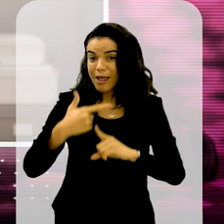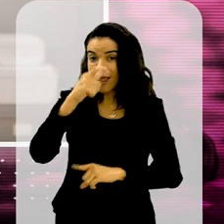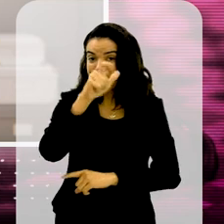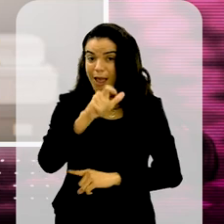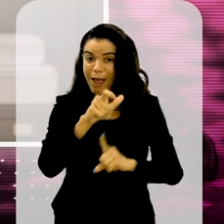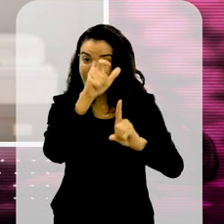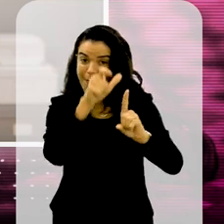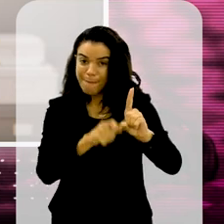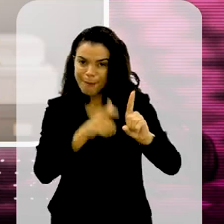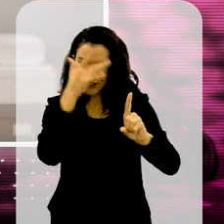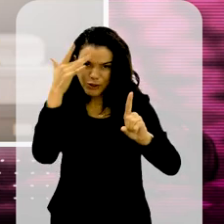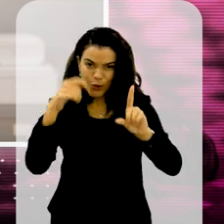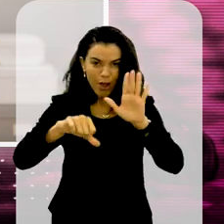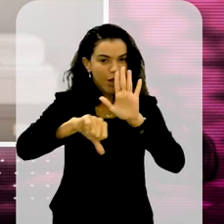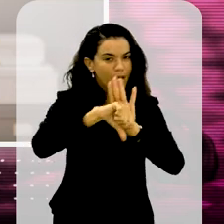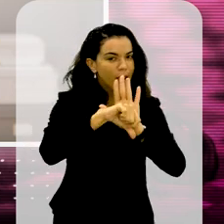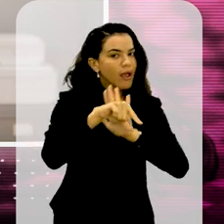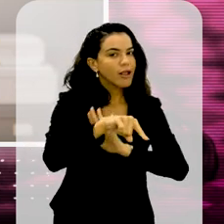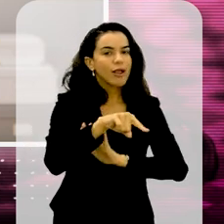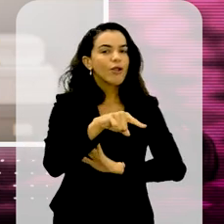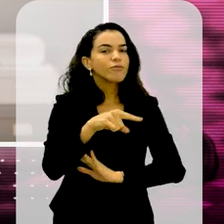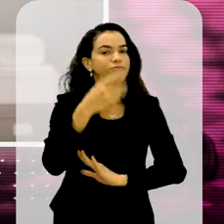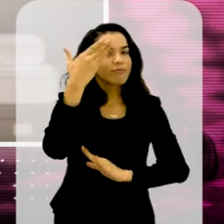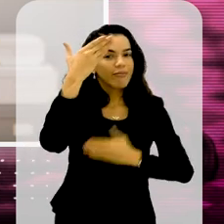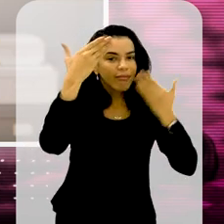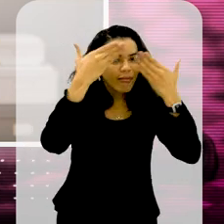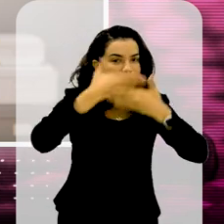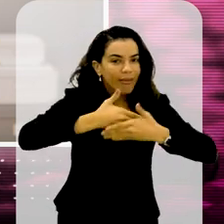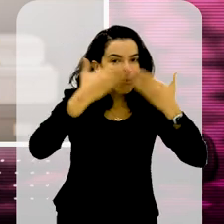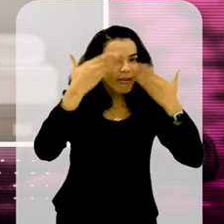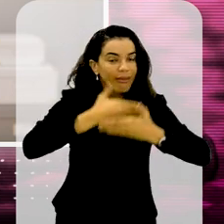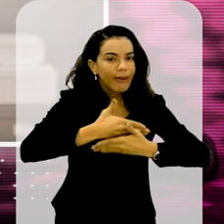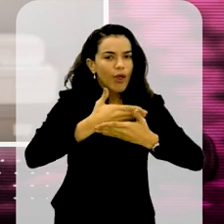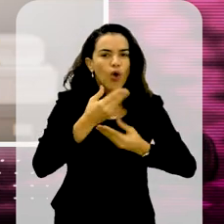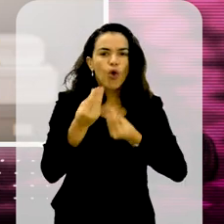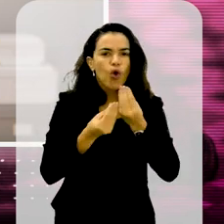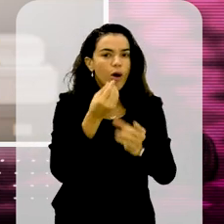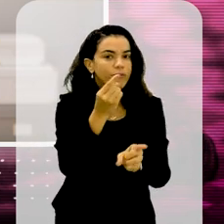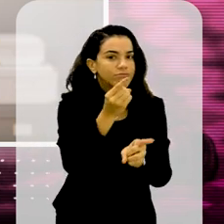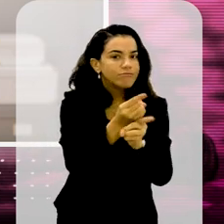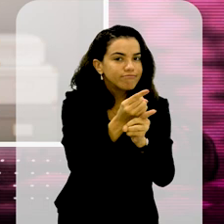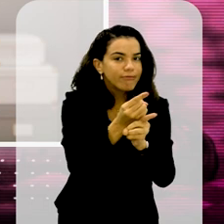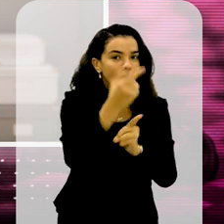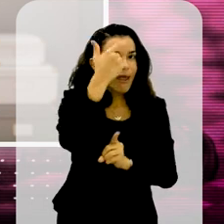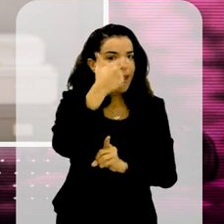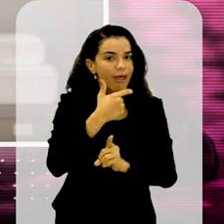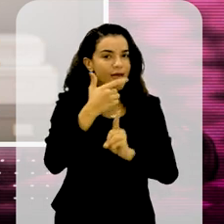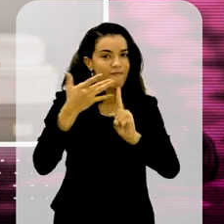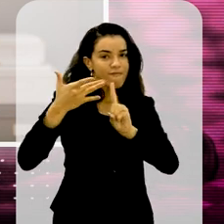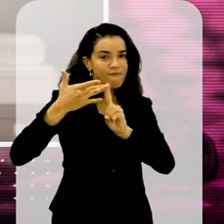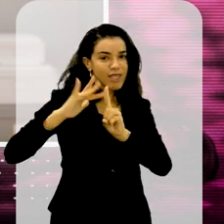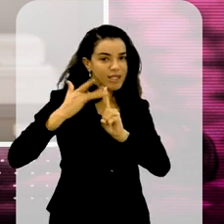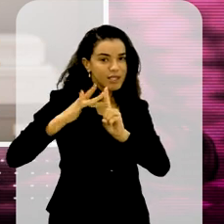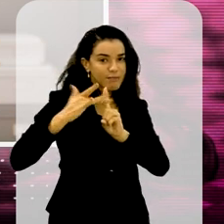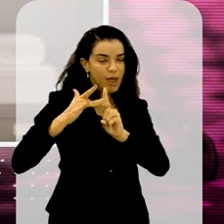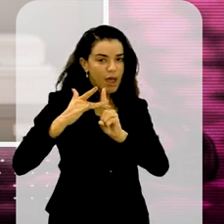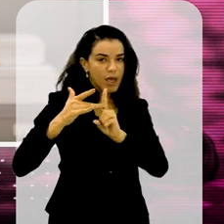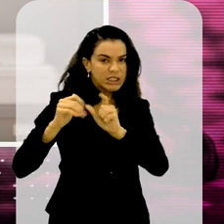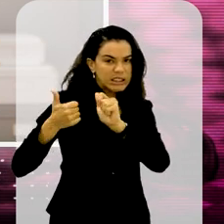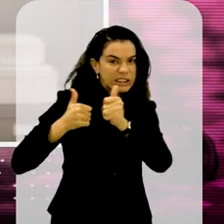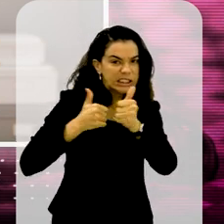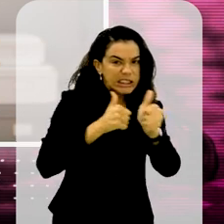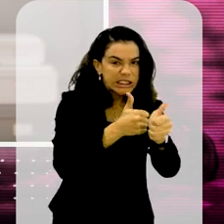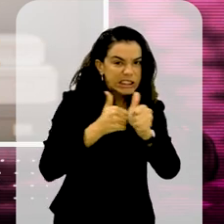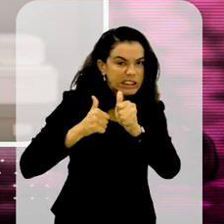da perseguição é desconhecido. Como identificar e o que fazer quando se é vítima de perseguição é o que